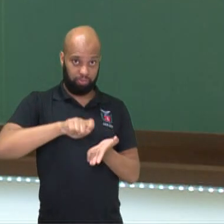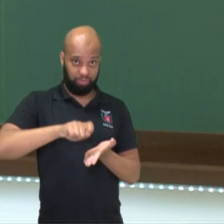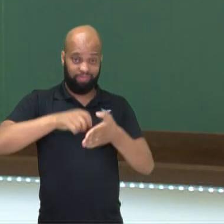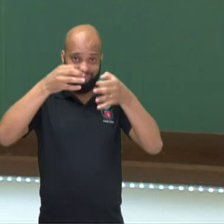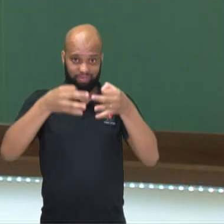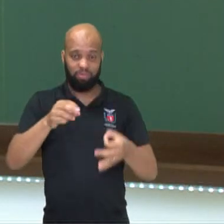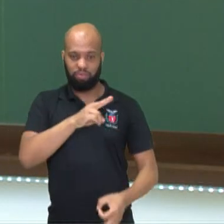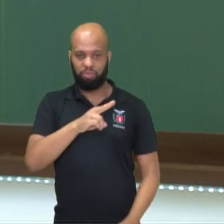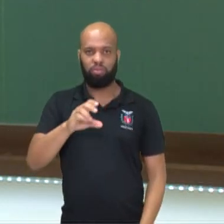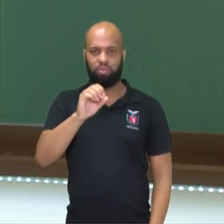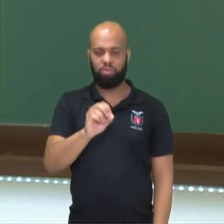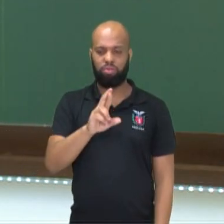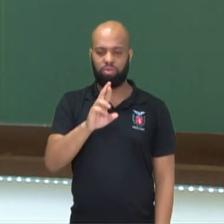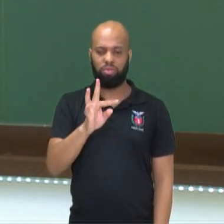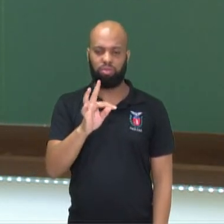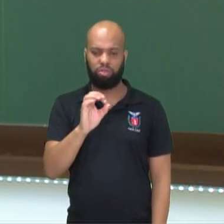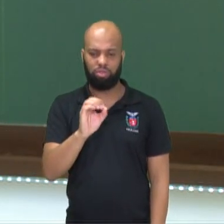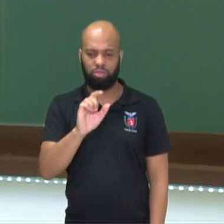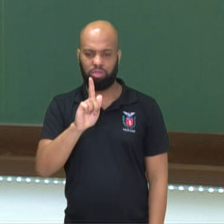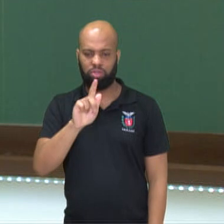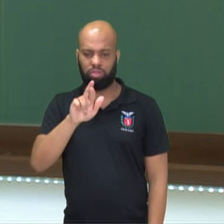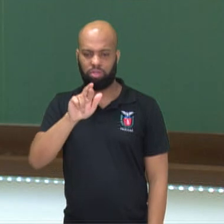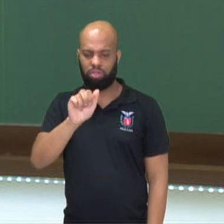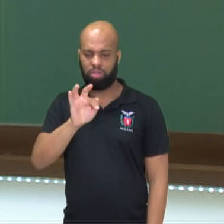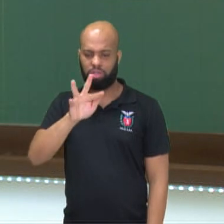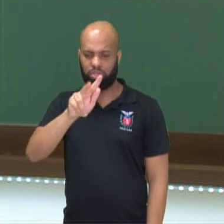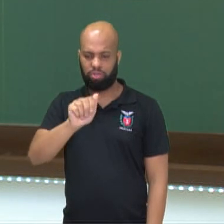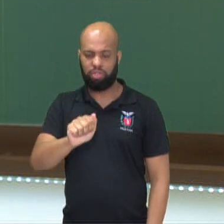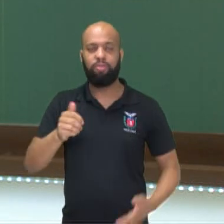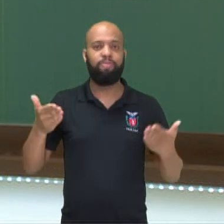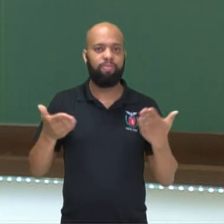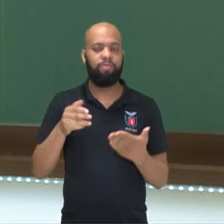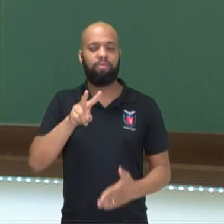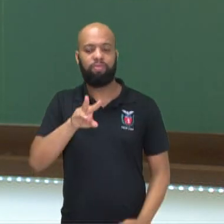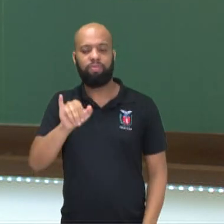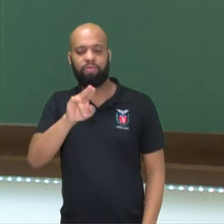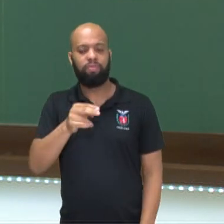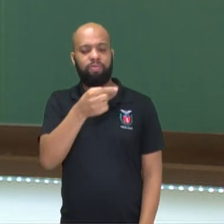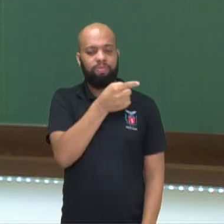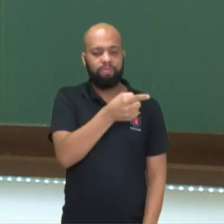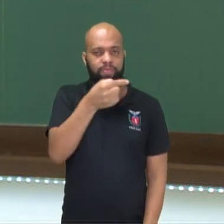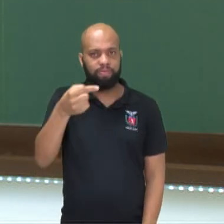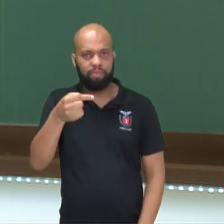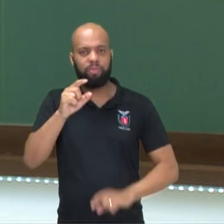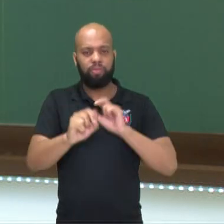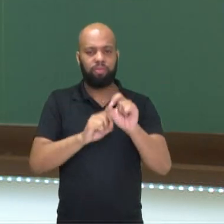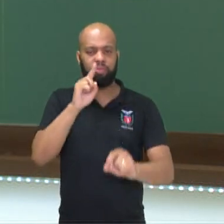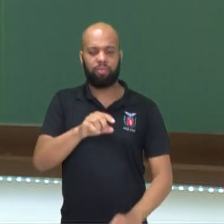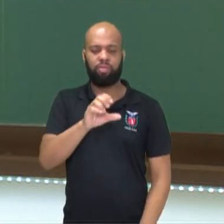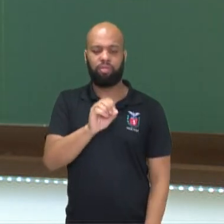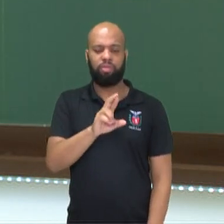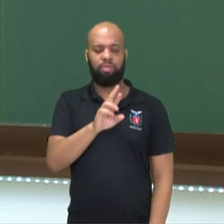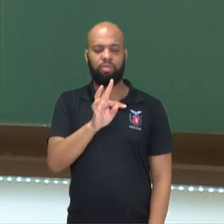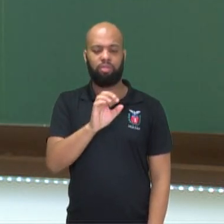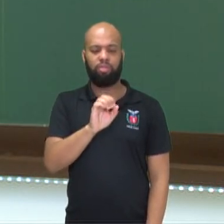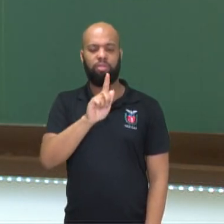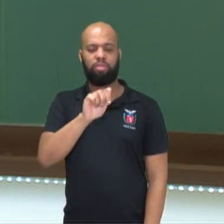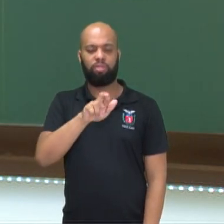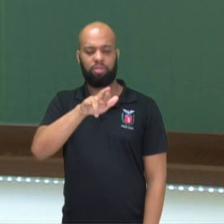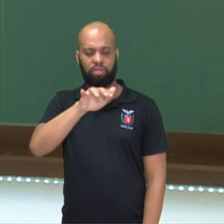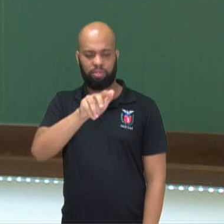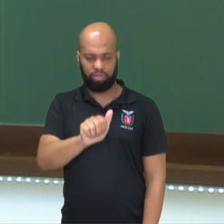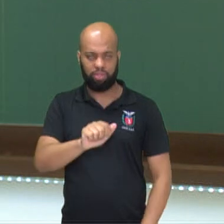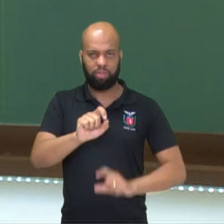Nessa aula nós vamos trabalhar então com o hífen, os usos do hífen, a ortografia, especificamente